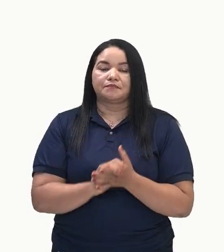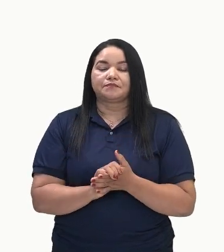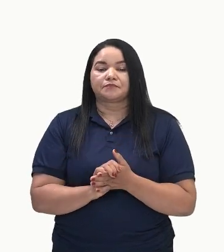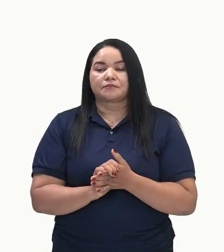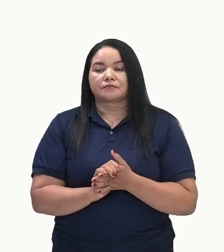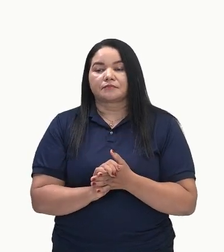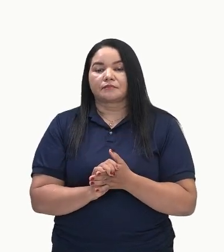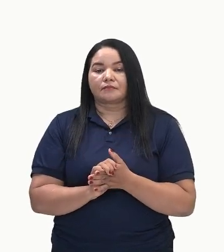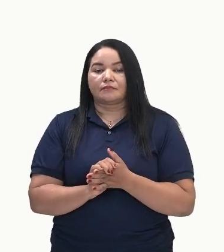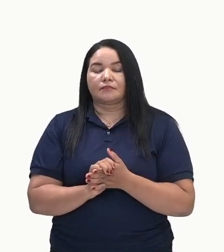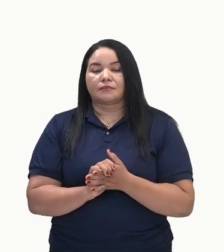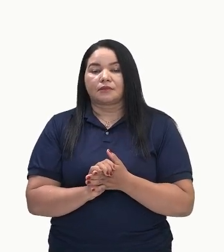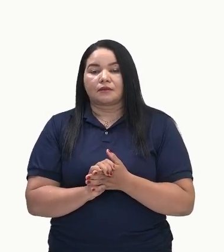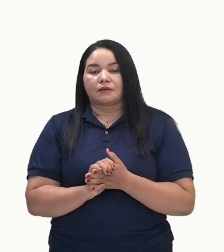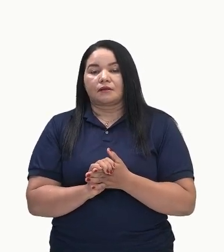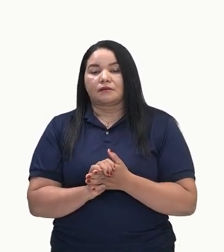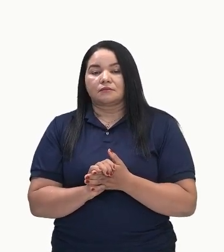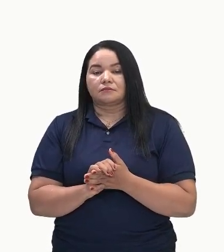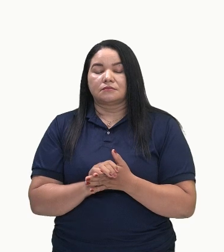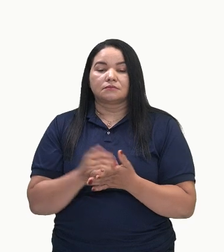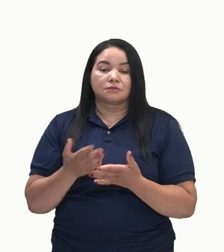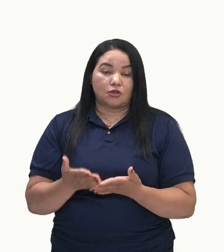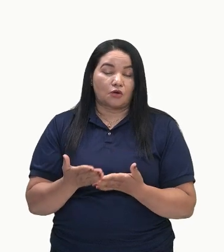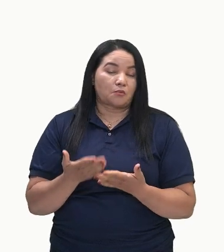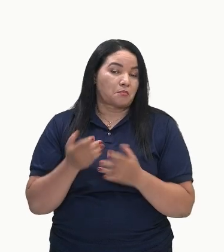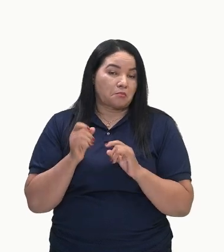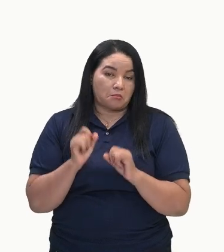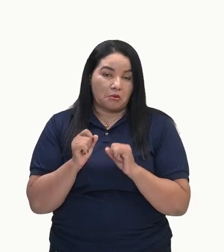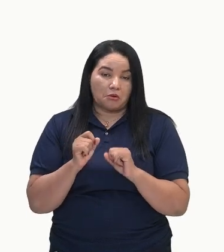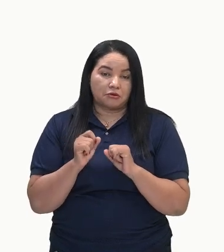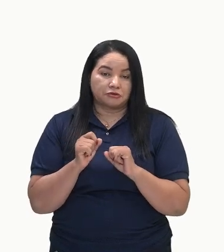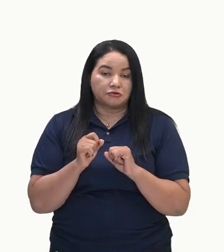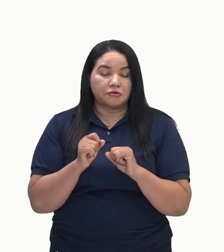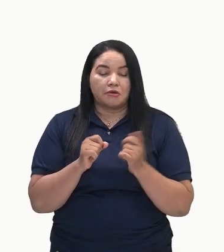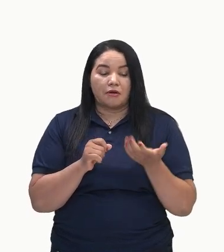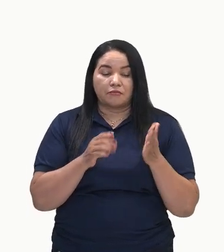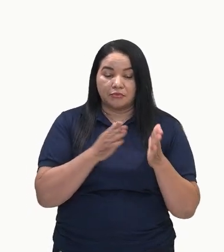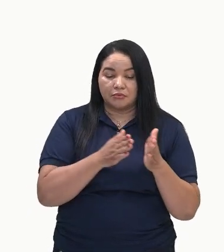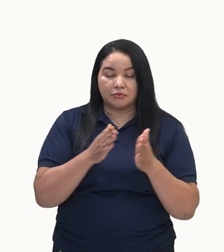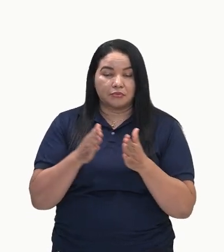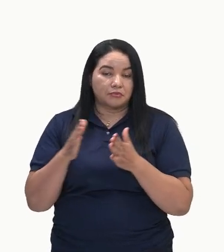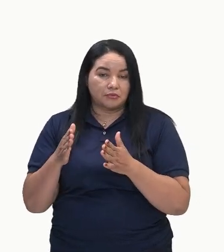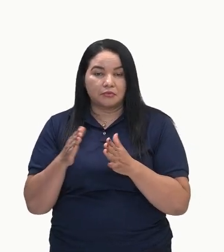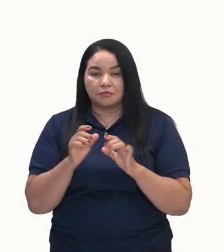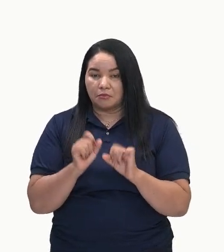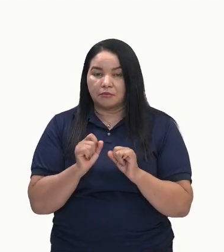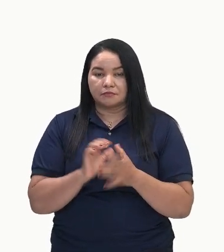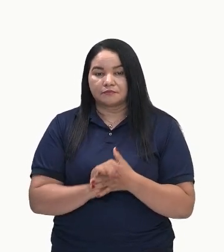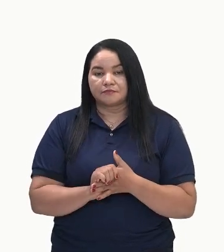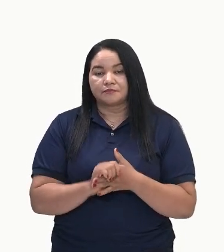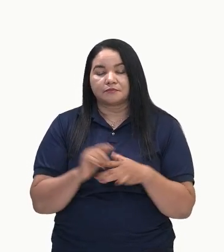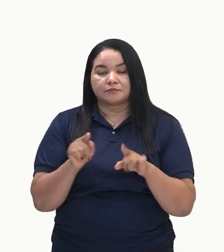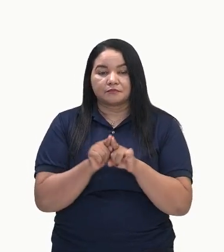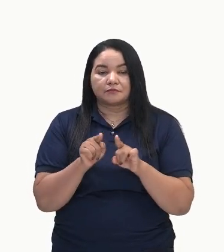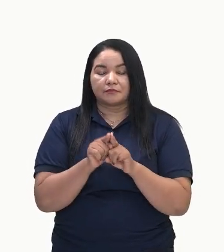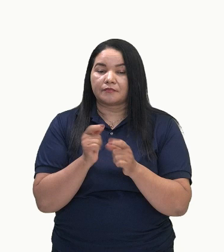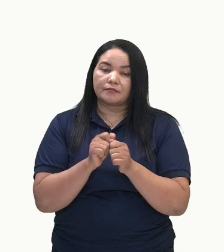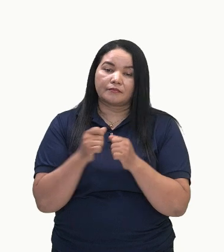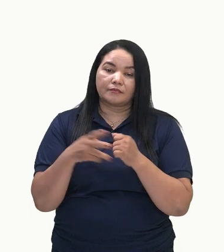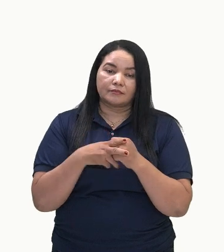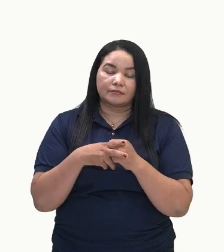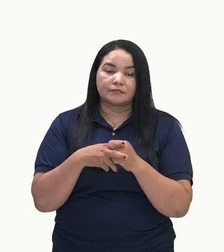deve vir no meio, no final, tá? Há casos onde ele pode variar de posição. Os advérbios também, quando